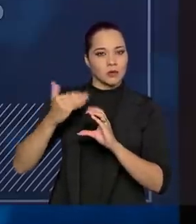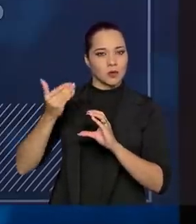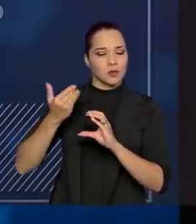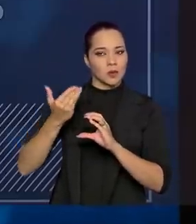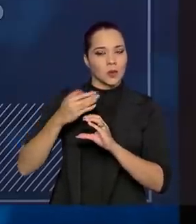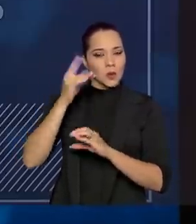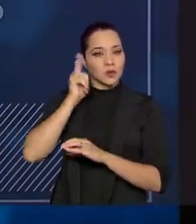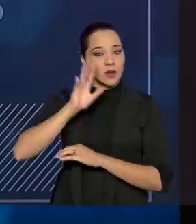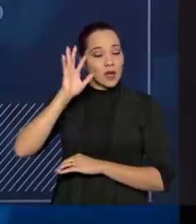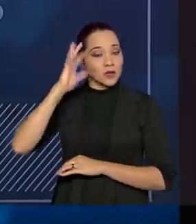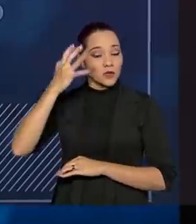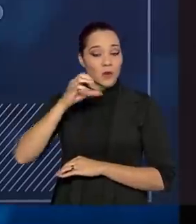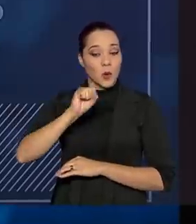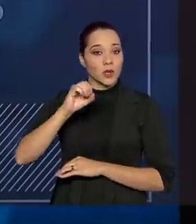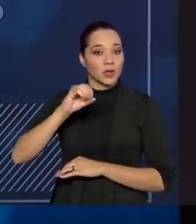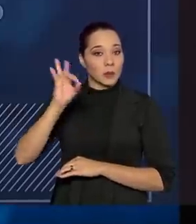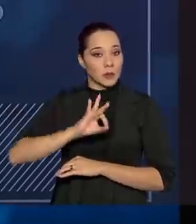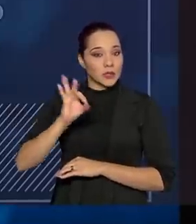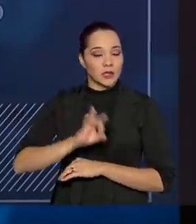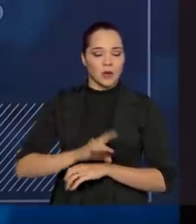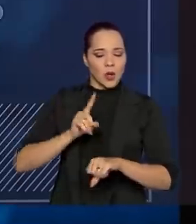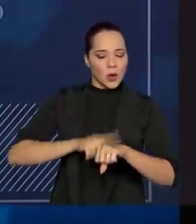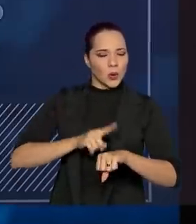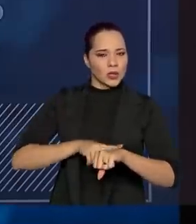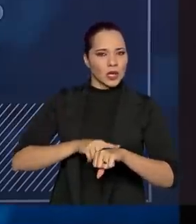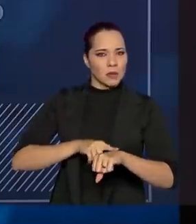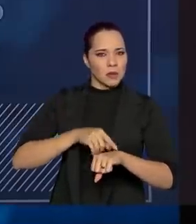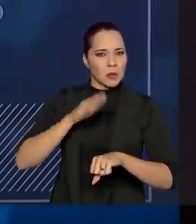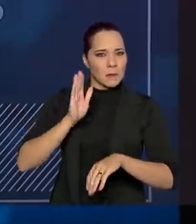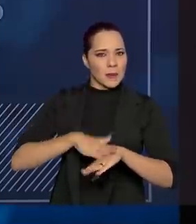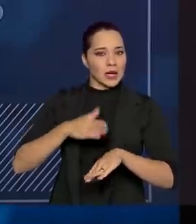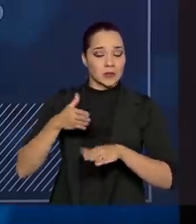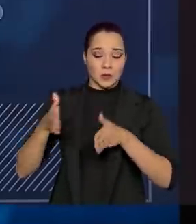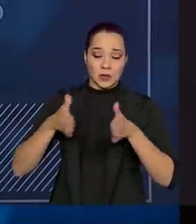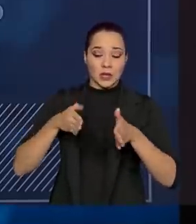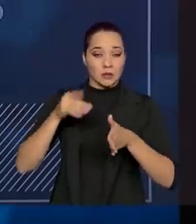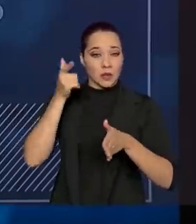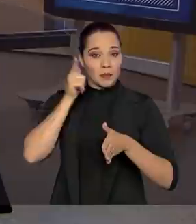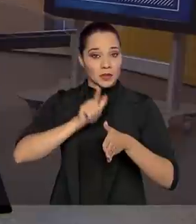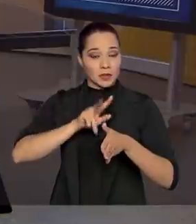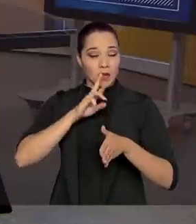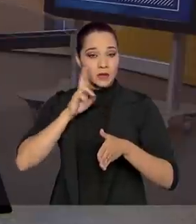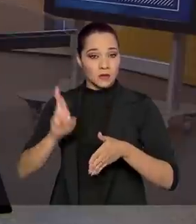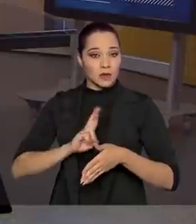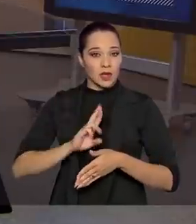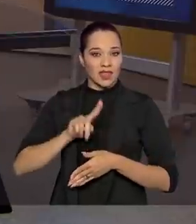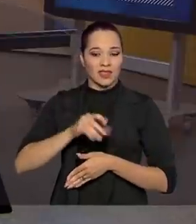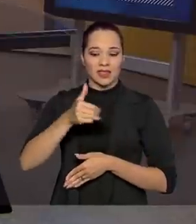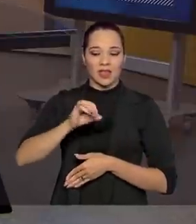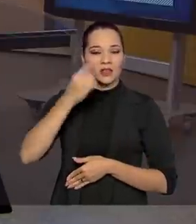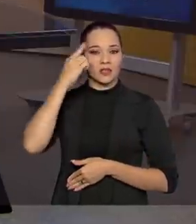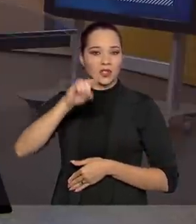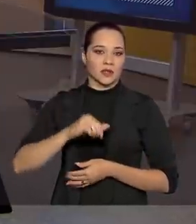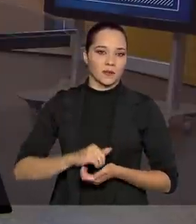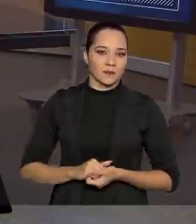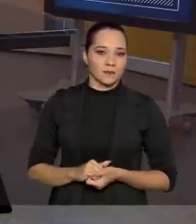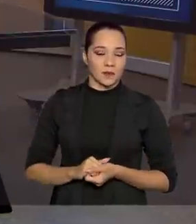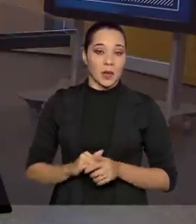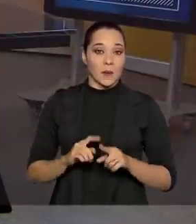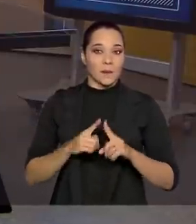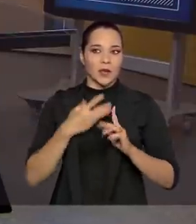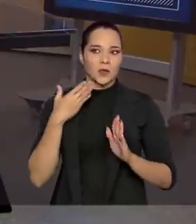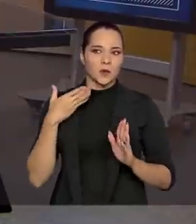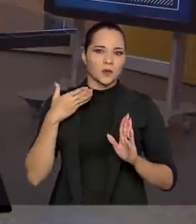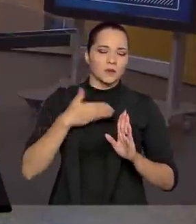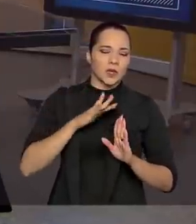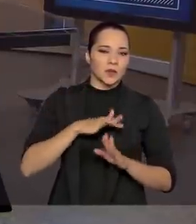na plataforma. O tempo máximo que o fornecedor tem para responder a demanda são 10 dias, mas a nossa média